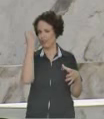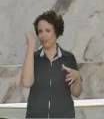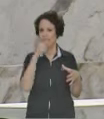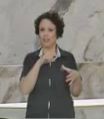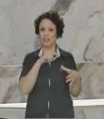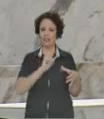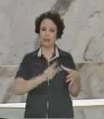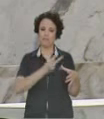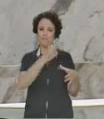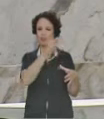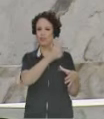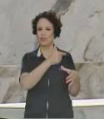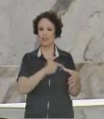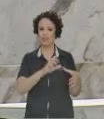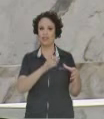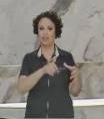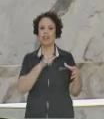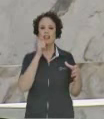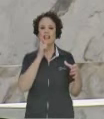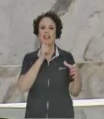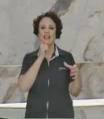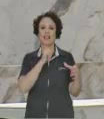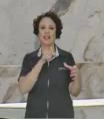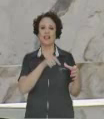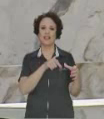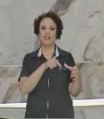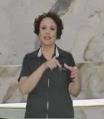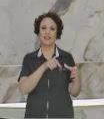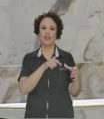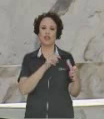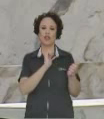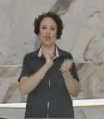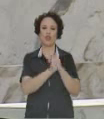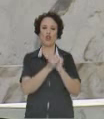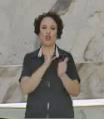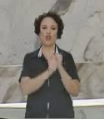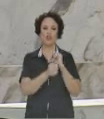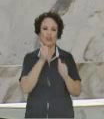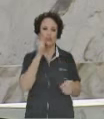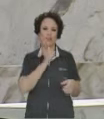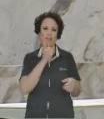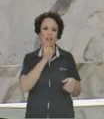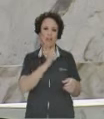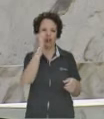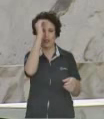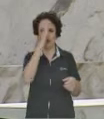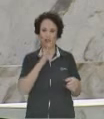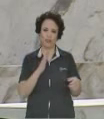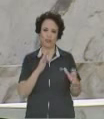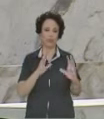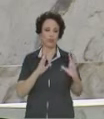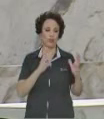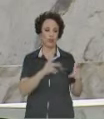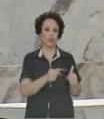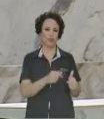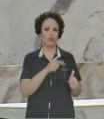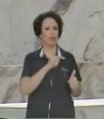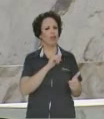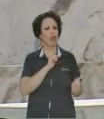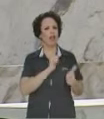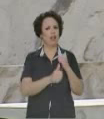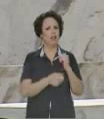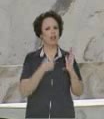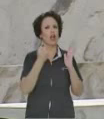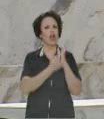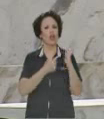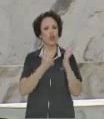valorizado que são as meninas da seleção brasileira de futebol feminino como um todo as atletas que lutam